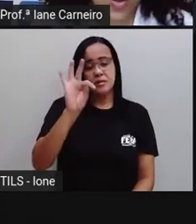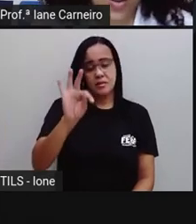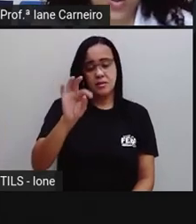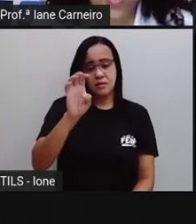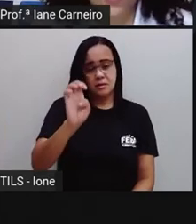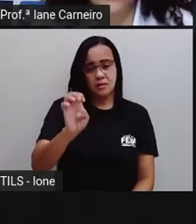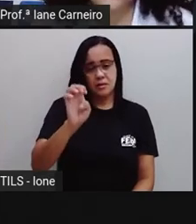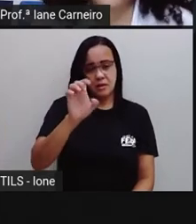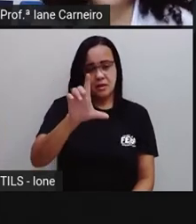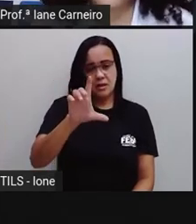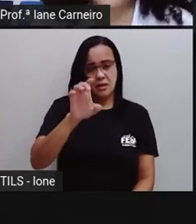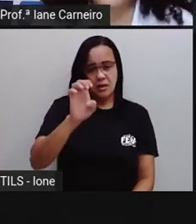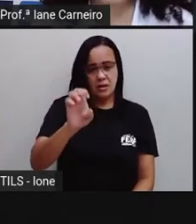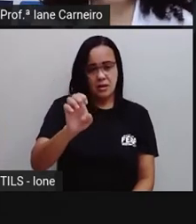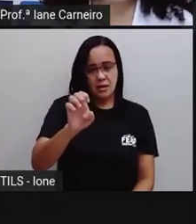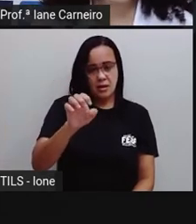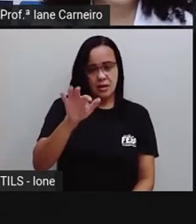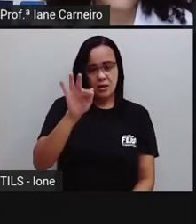o